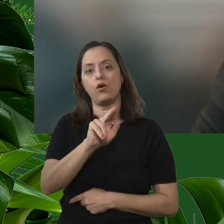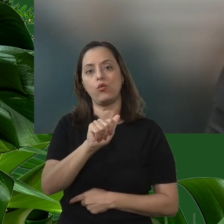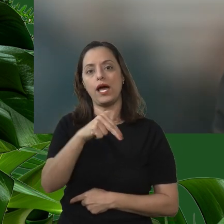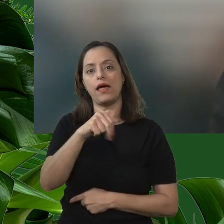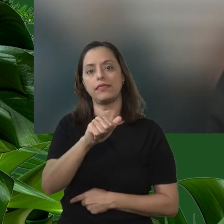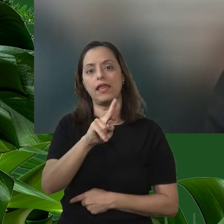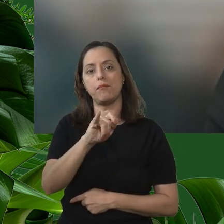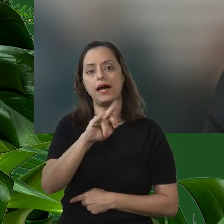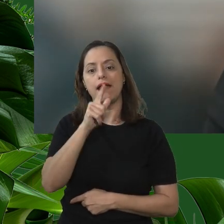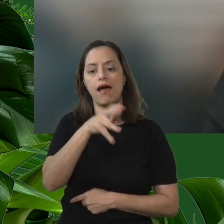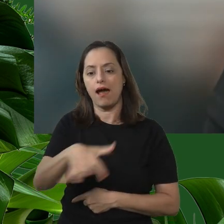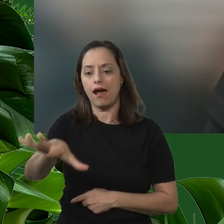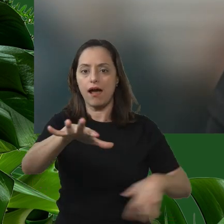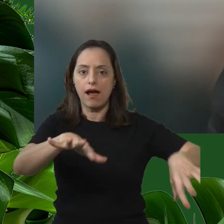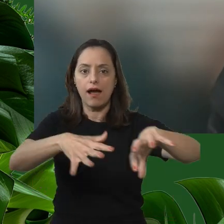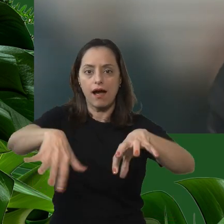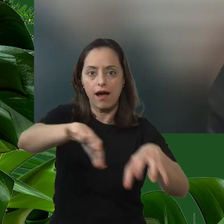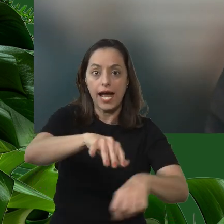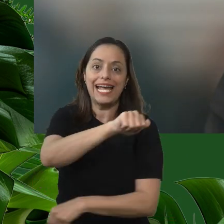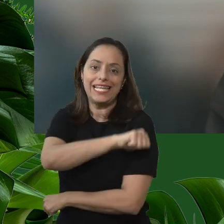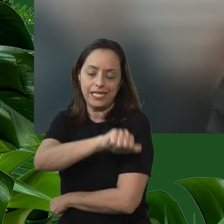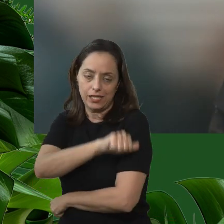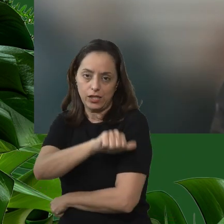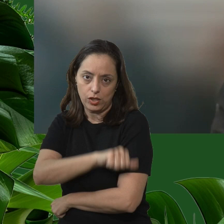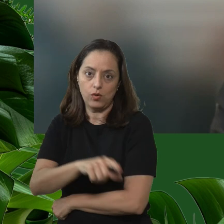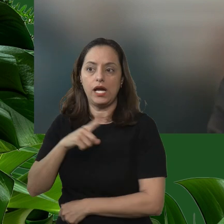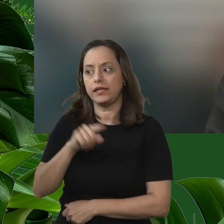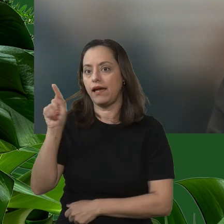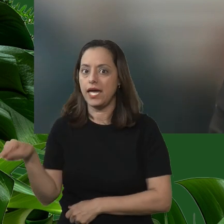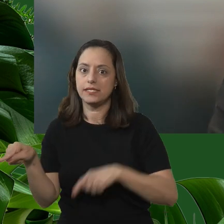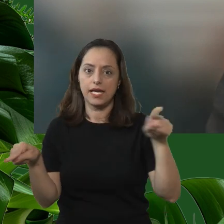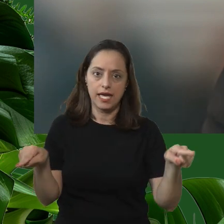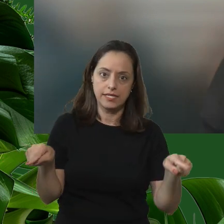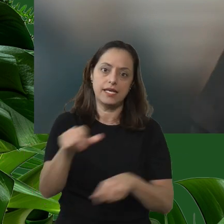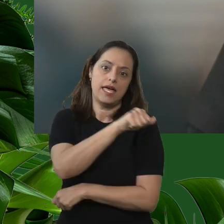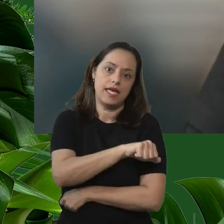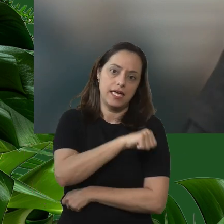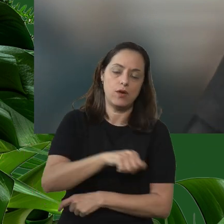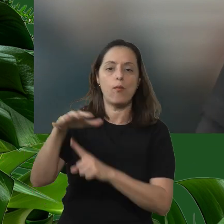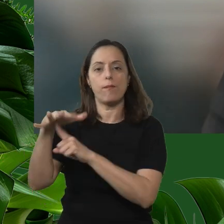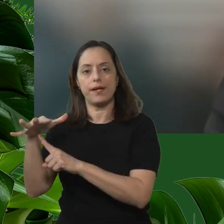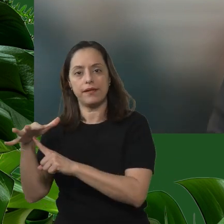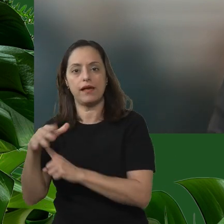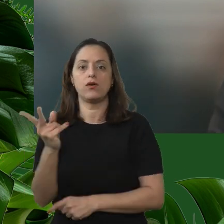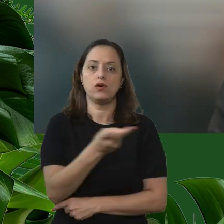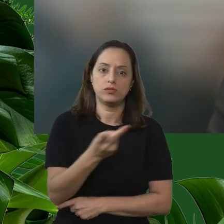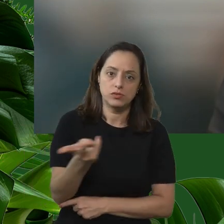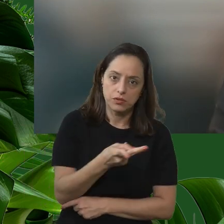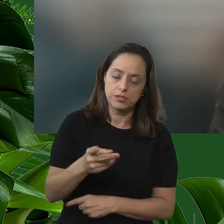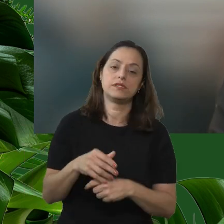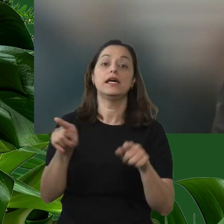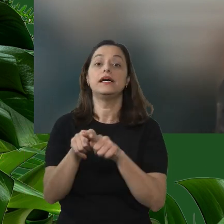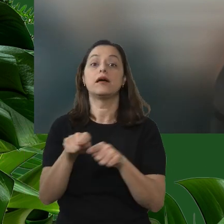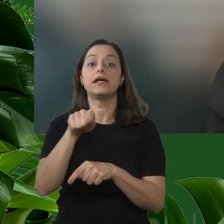movimentos Viva Água rodando. Estamos expandindo para mais, em breve posso trazer mais informação sobre isso também. E